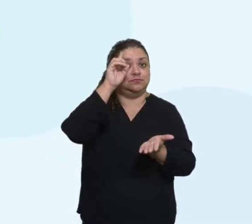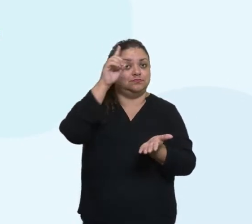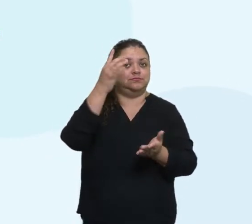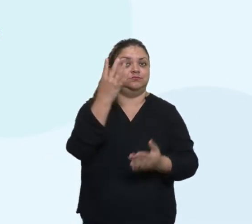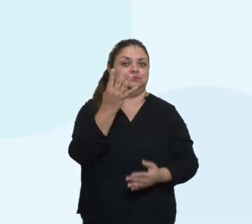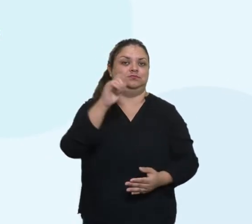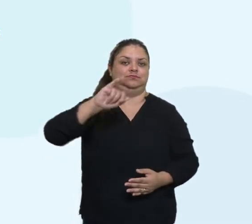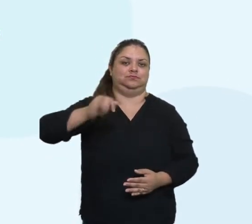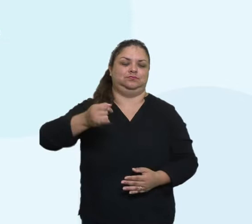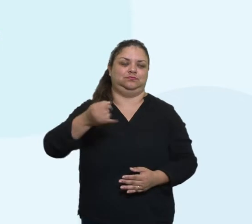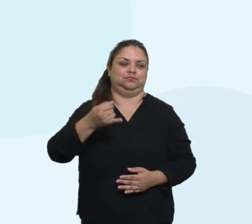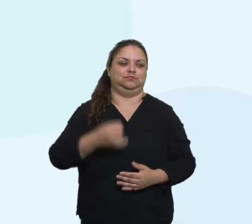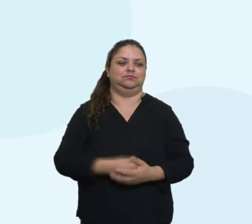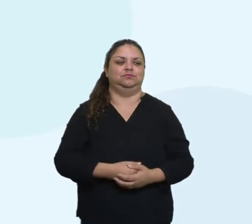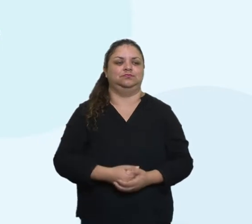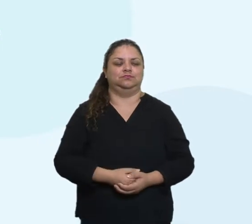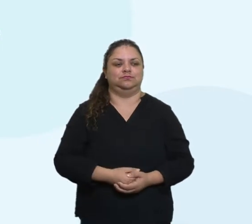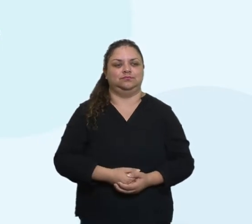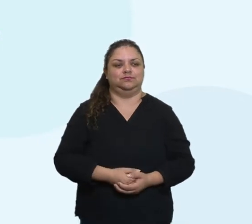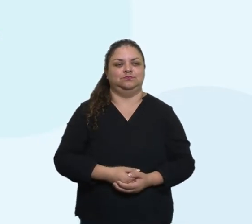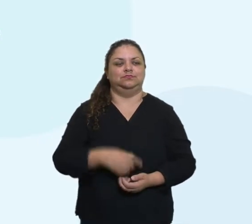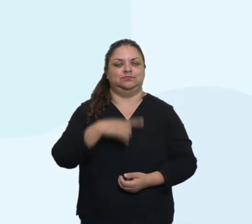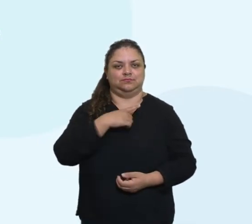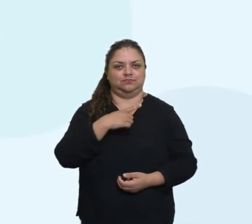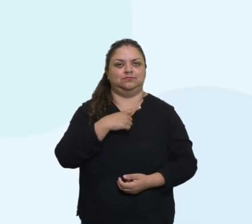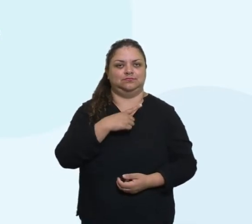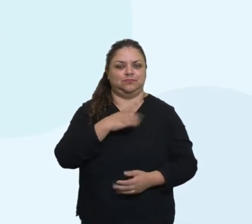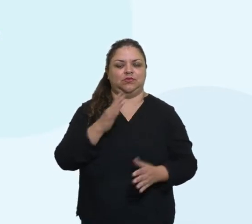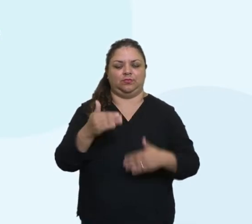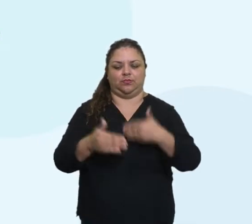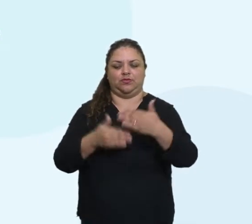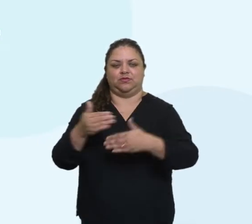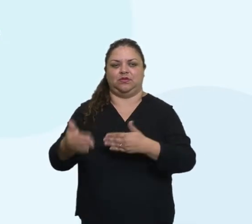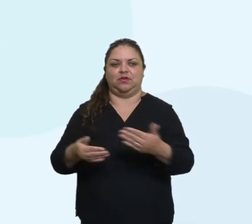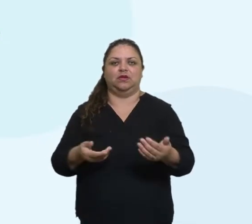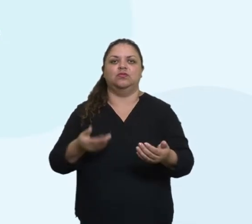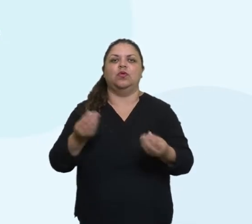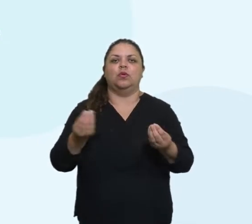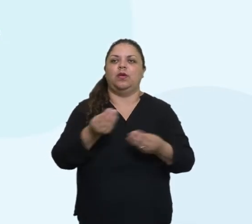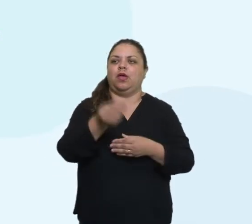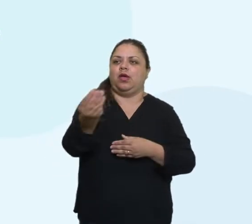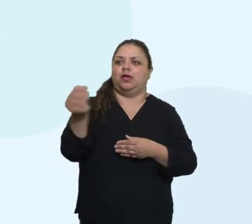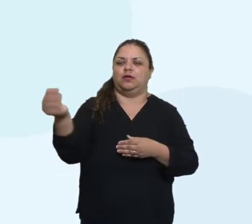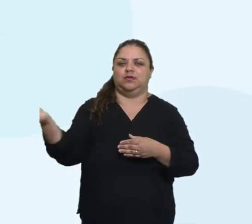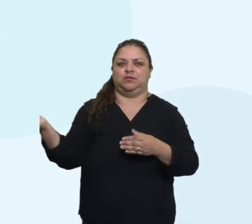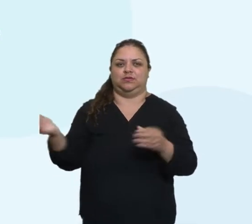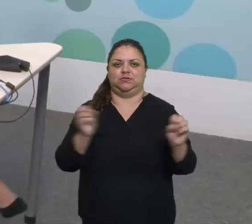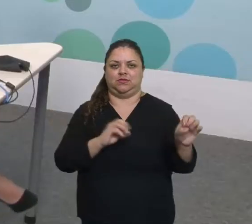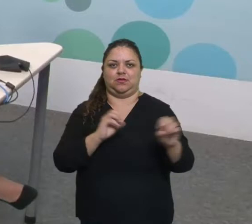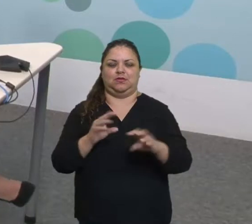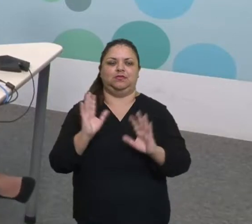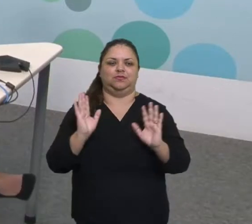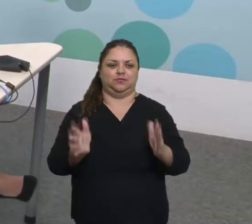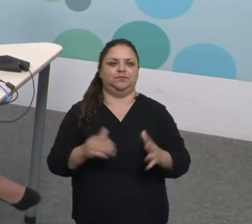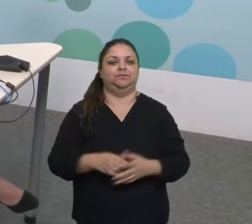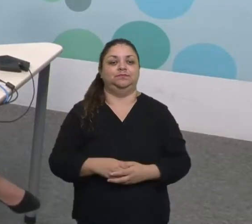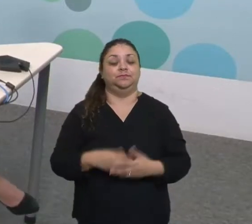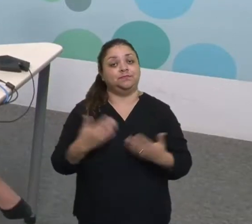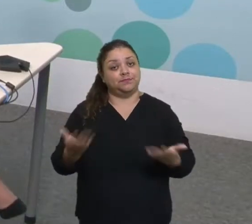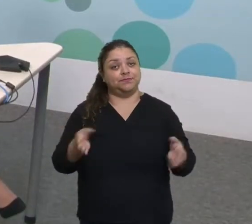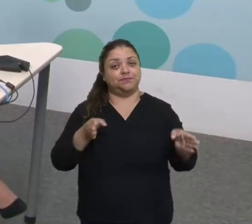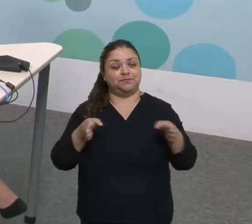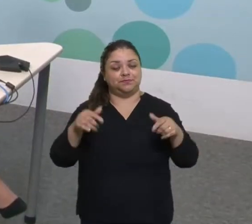e já têm processo de atribuição ocorrendo dessas aulas Então nesse momento Professora Gisele uma coisa que importantes